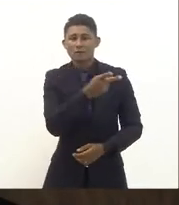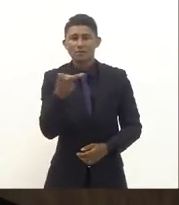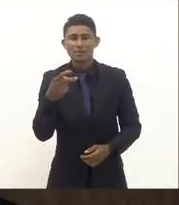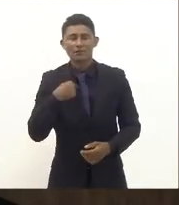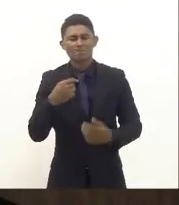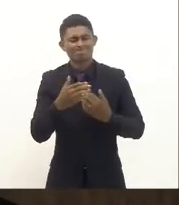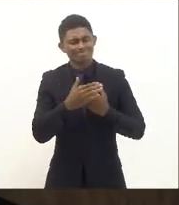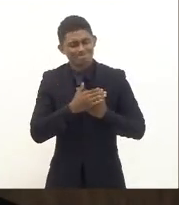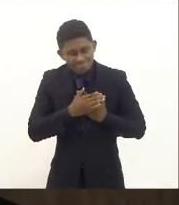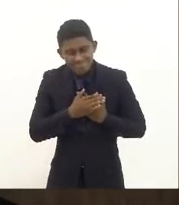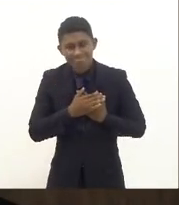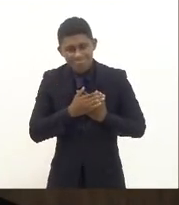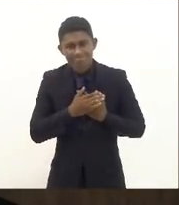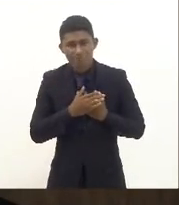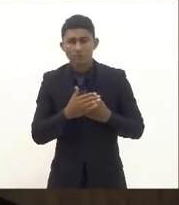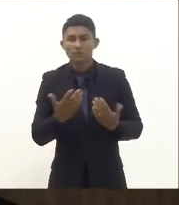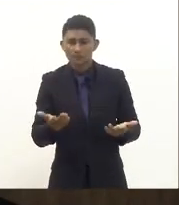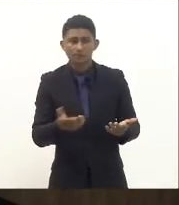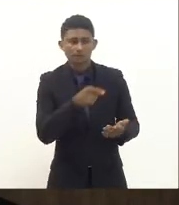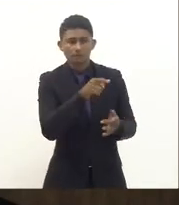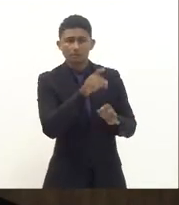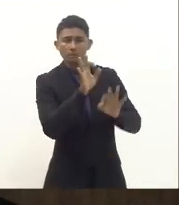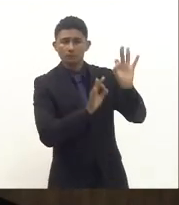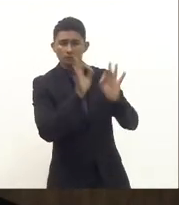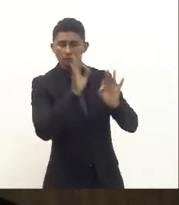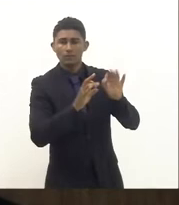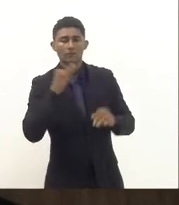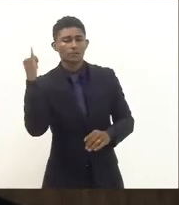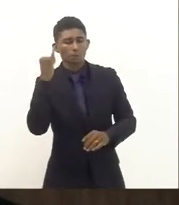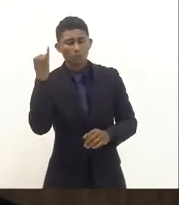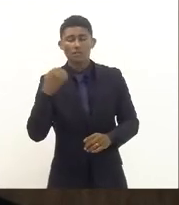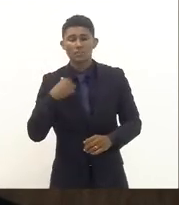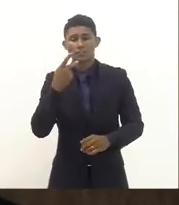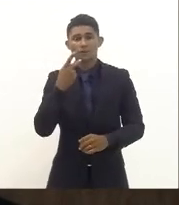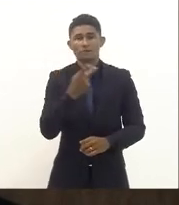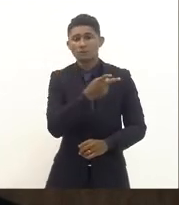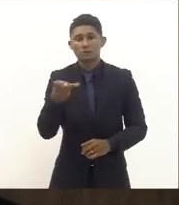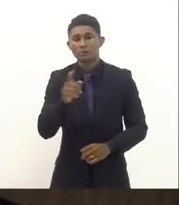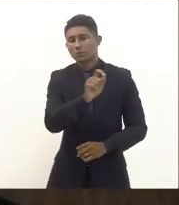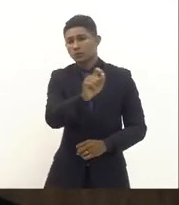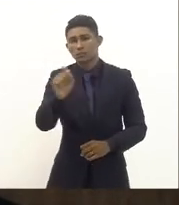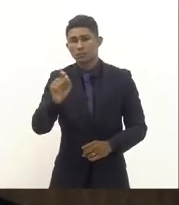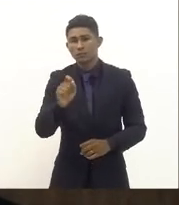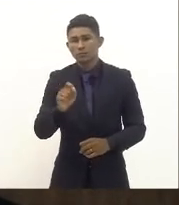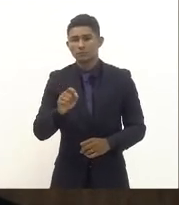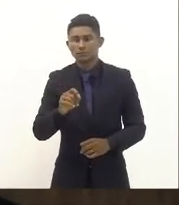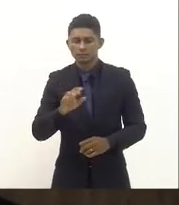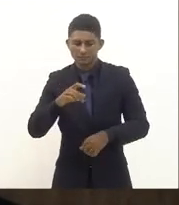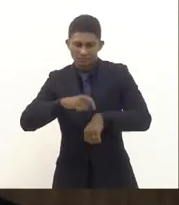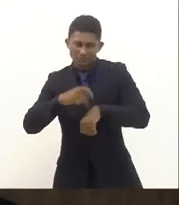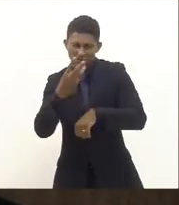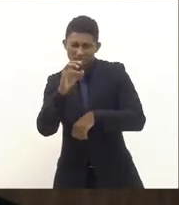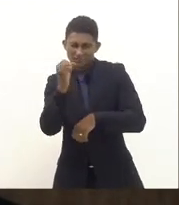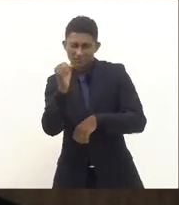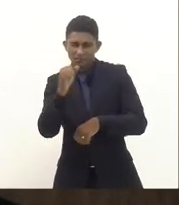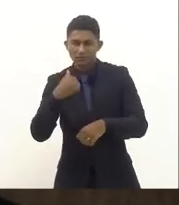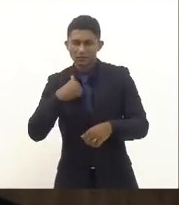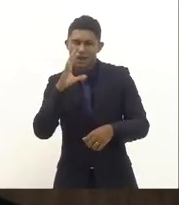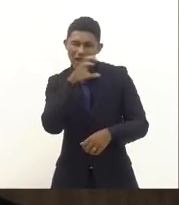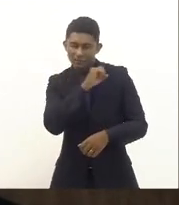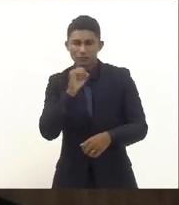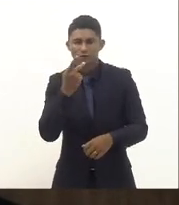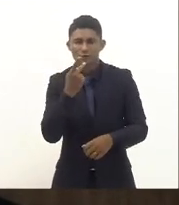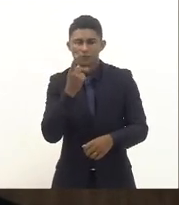solidariedade Inclusive a projeto de muito importante eu faço a questão de citar a tia Ju vai levar mais 30 segundos mas faz questão de citar